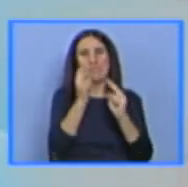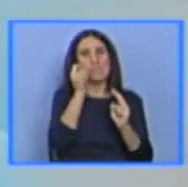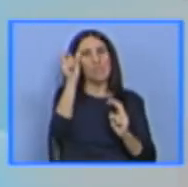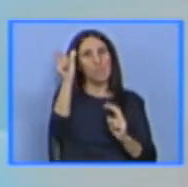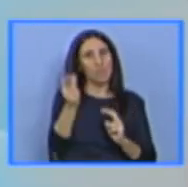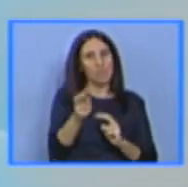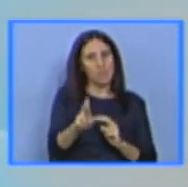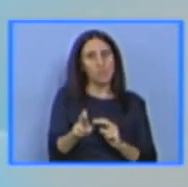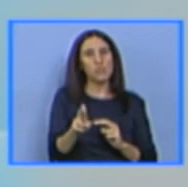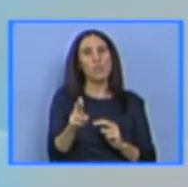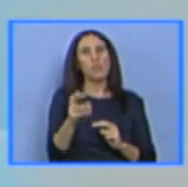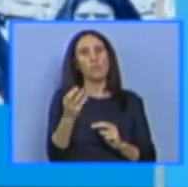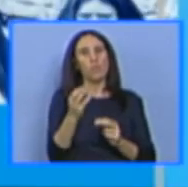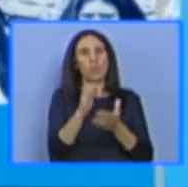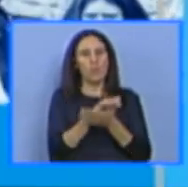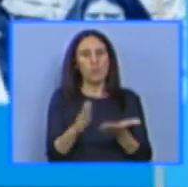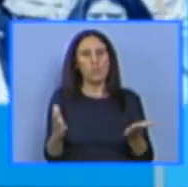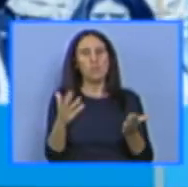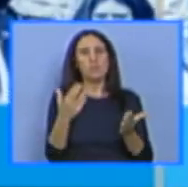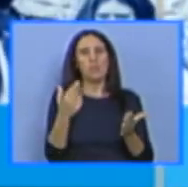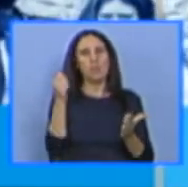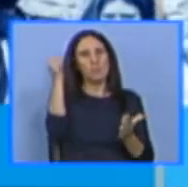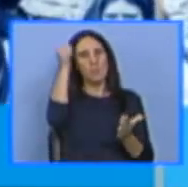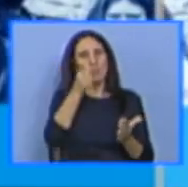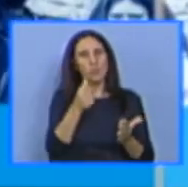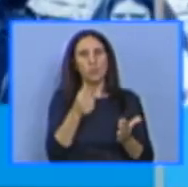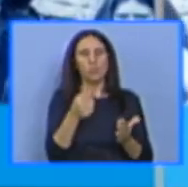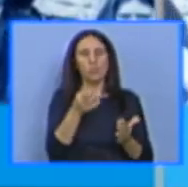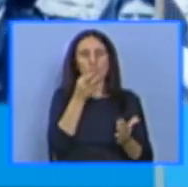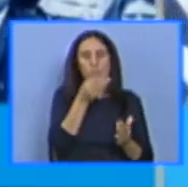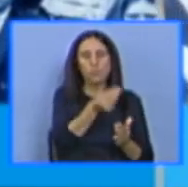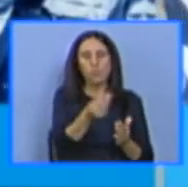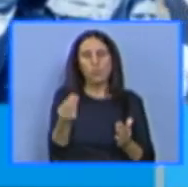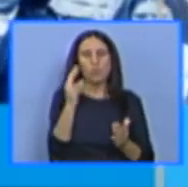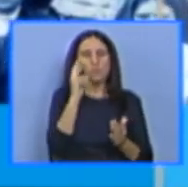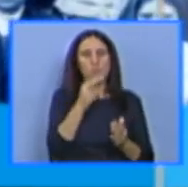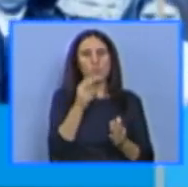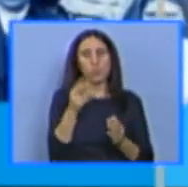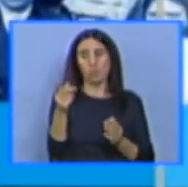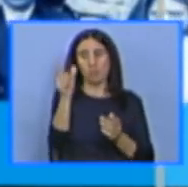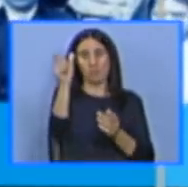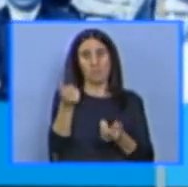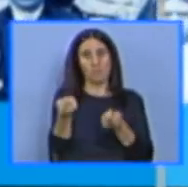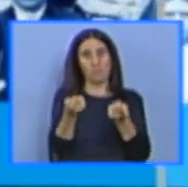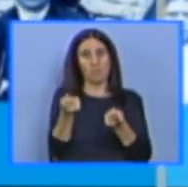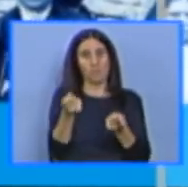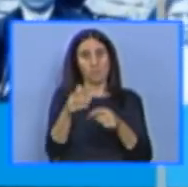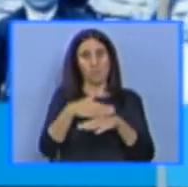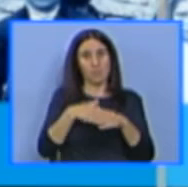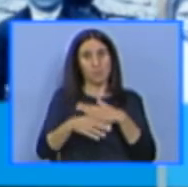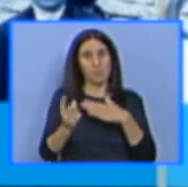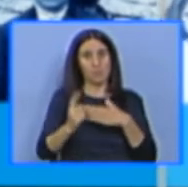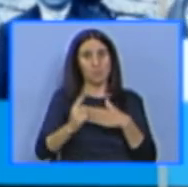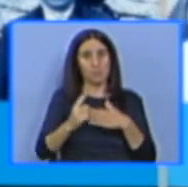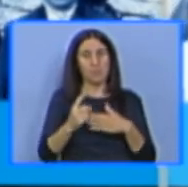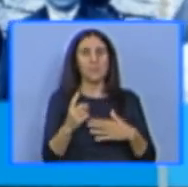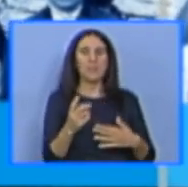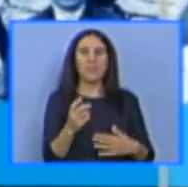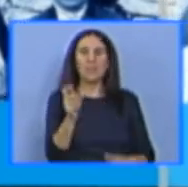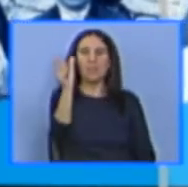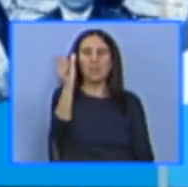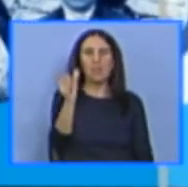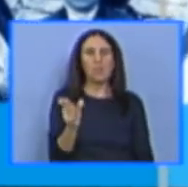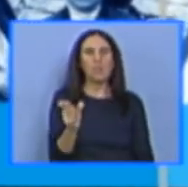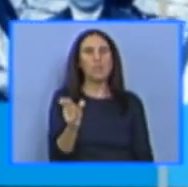esteve e casou e batizou e visitou e comungou e fez isto e fez aquilo, ou seja, era uma personalidade não